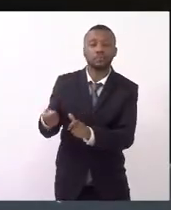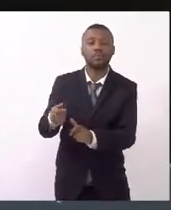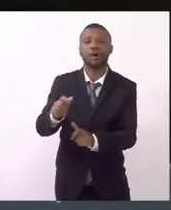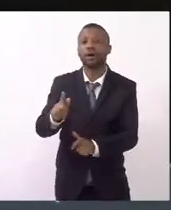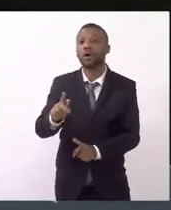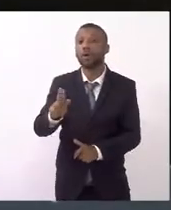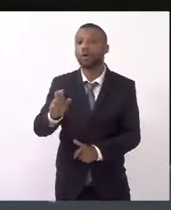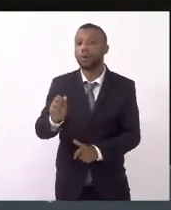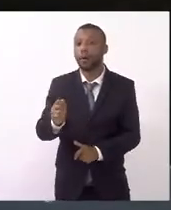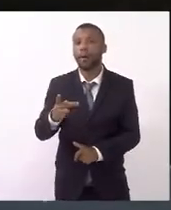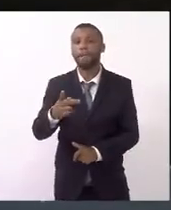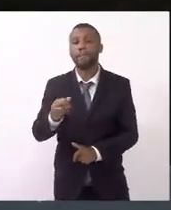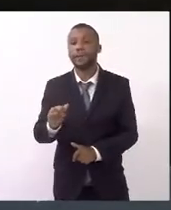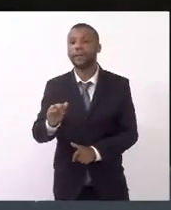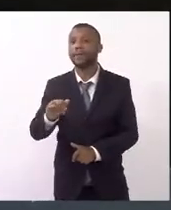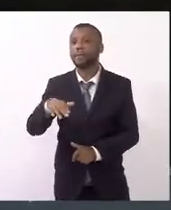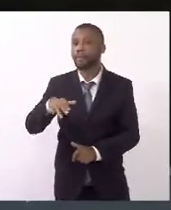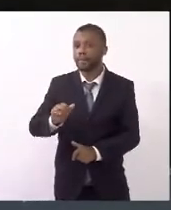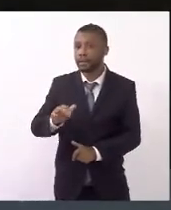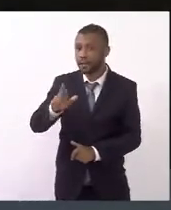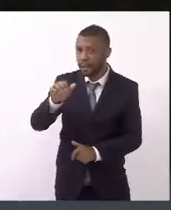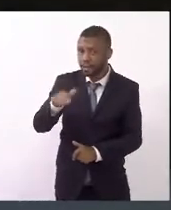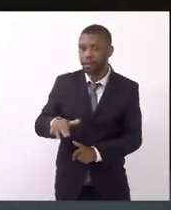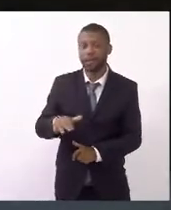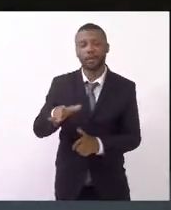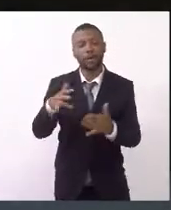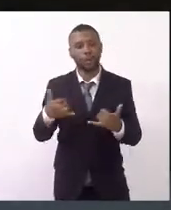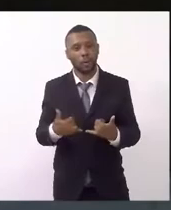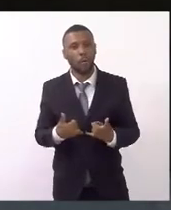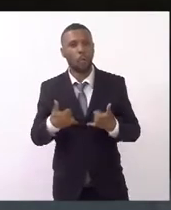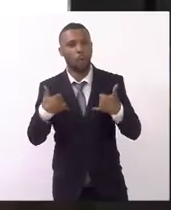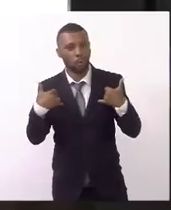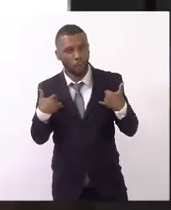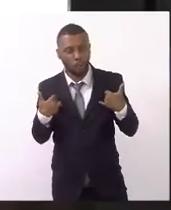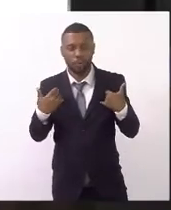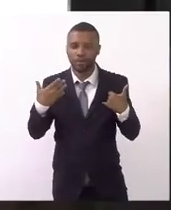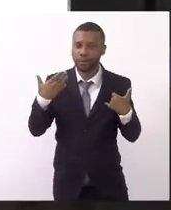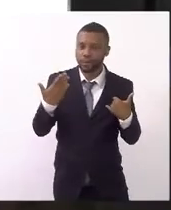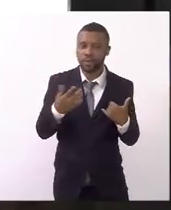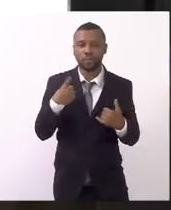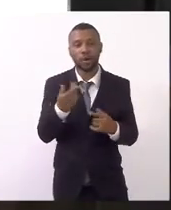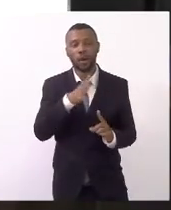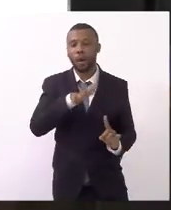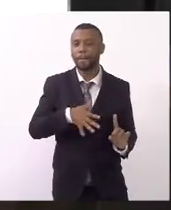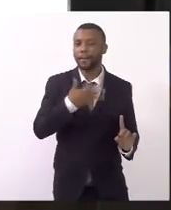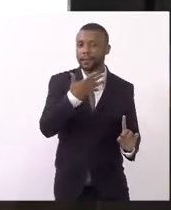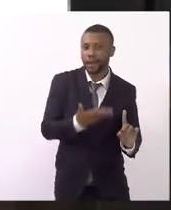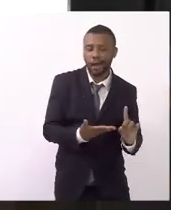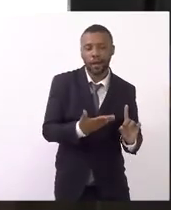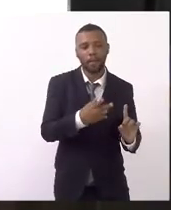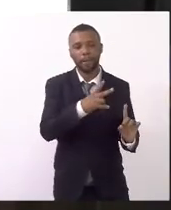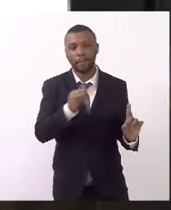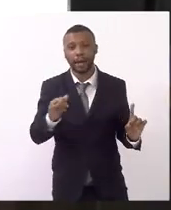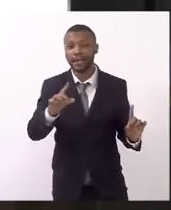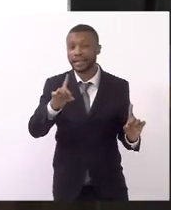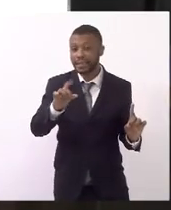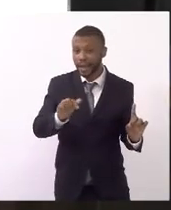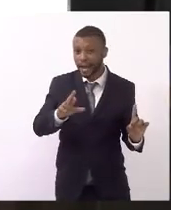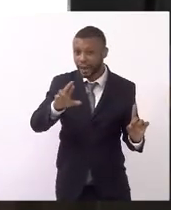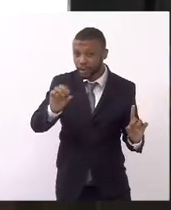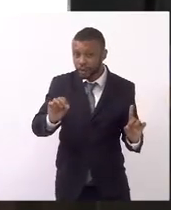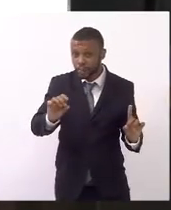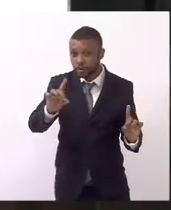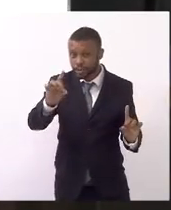Guapimirim é com imenso orgulho que homenageamos pai Dário de o